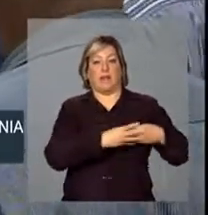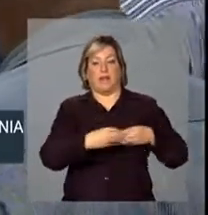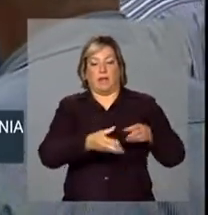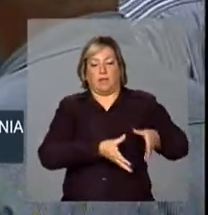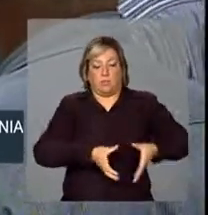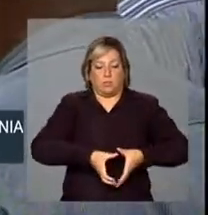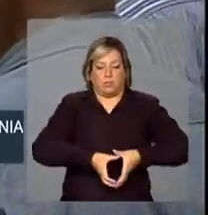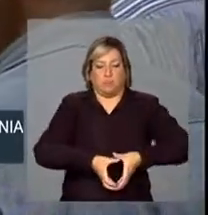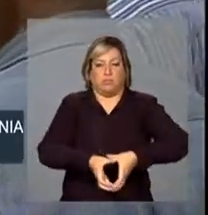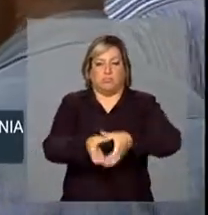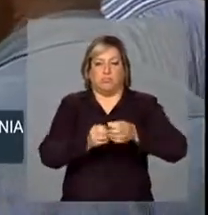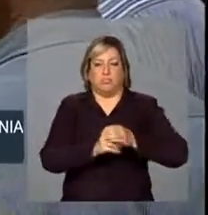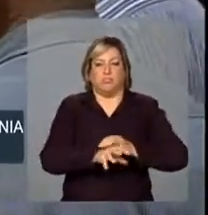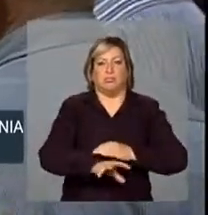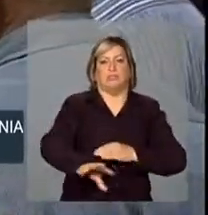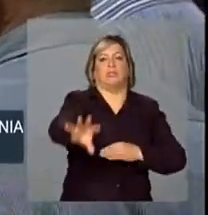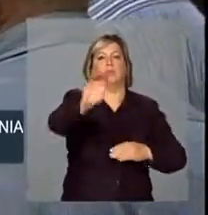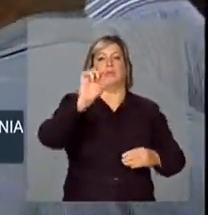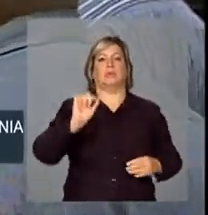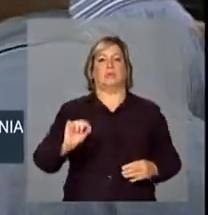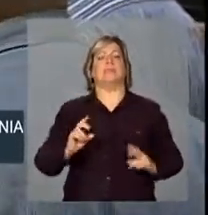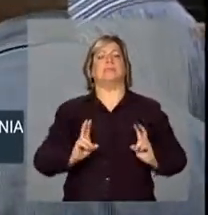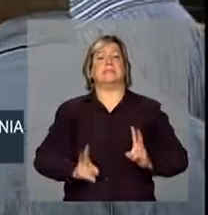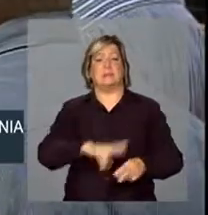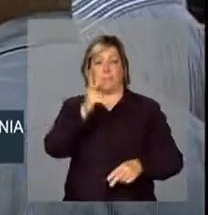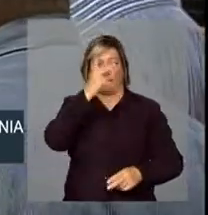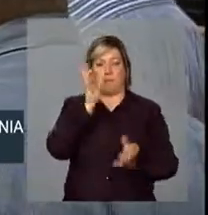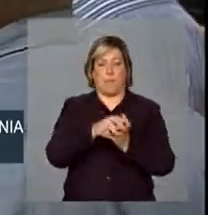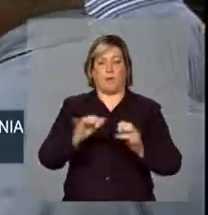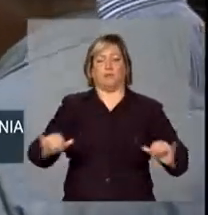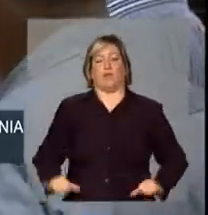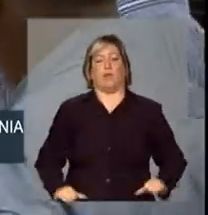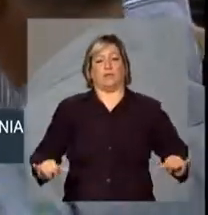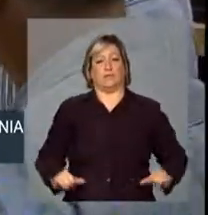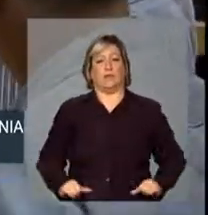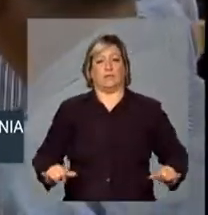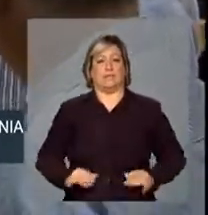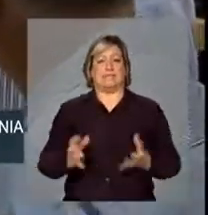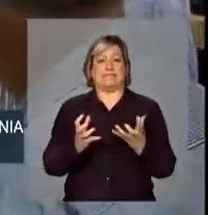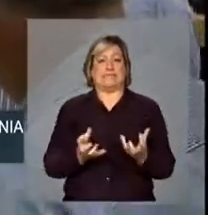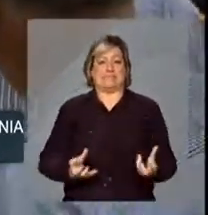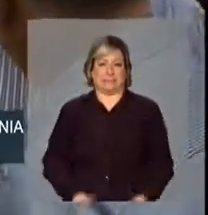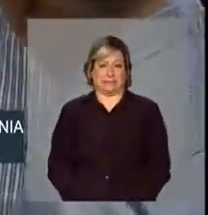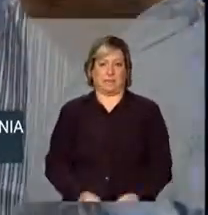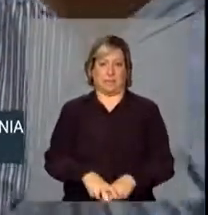população que todos os anos sofre com com a seca no sertão